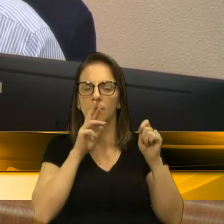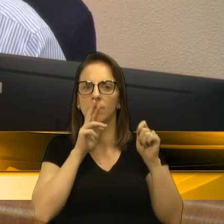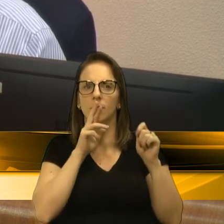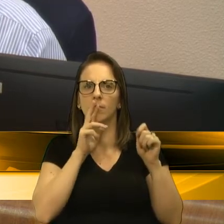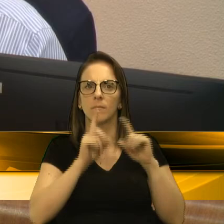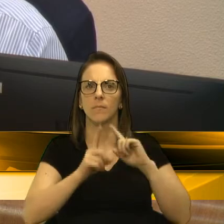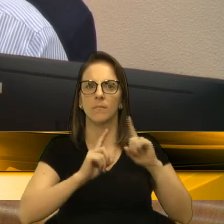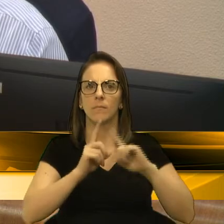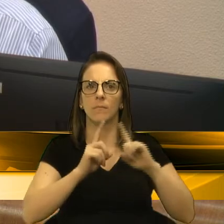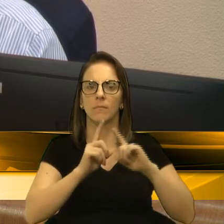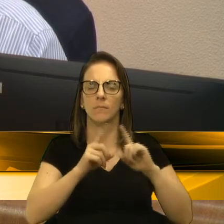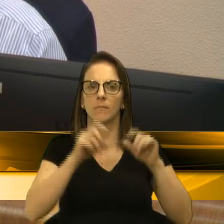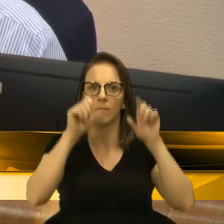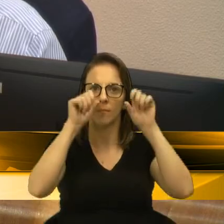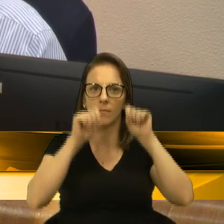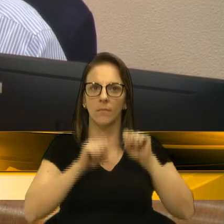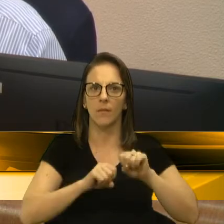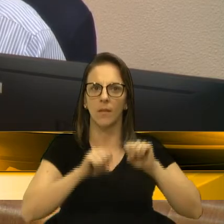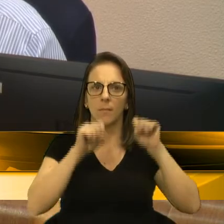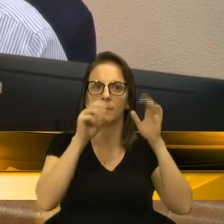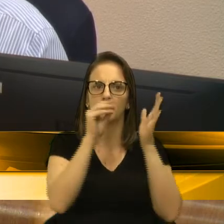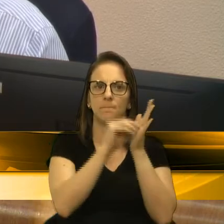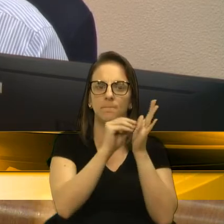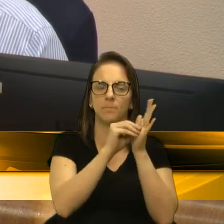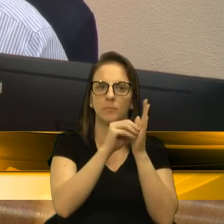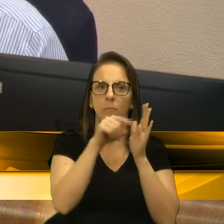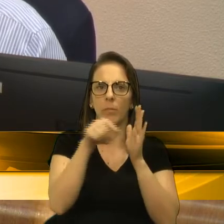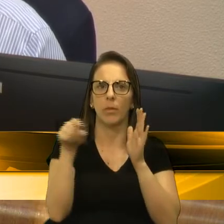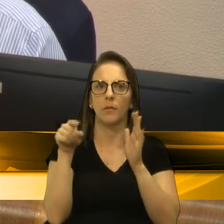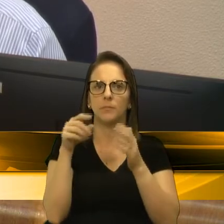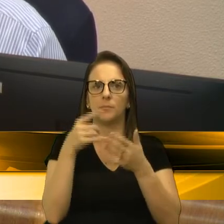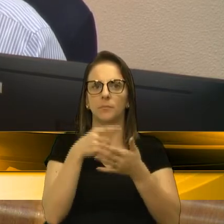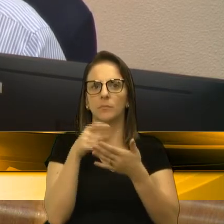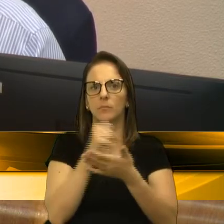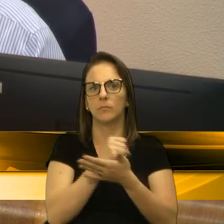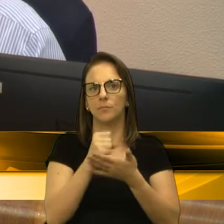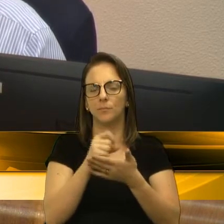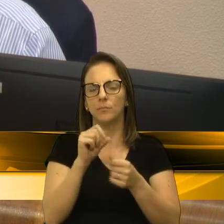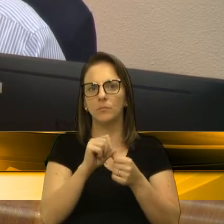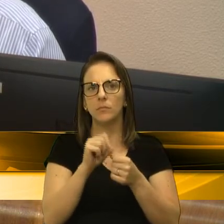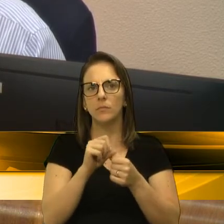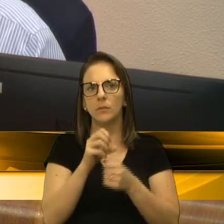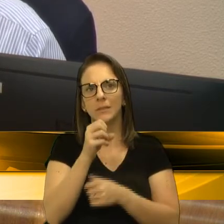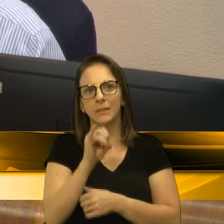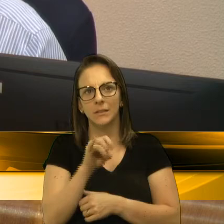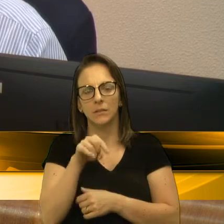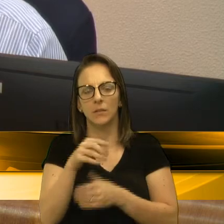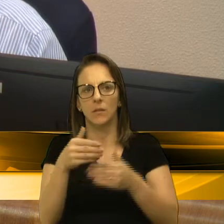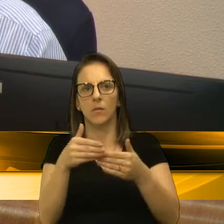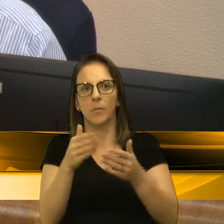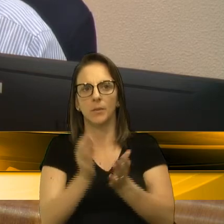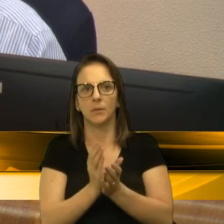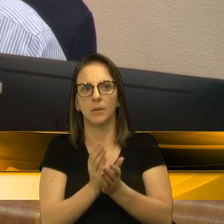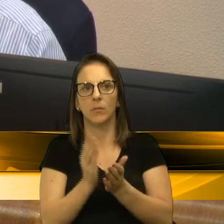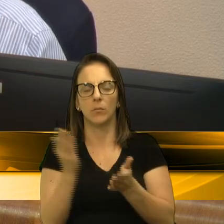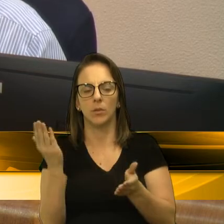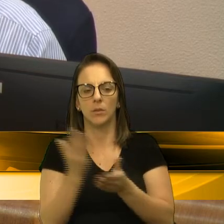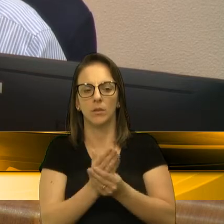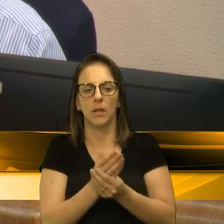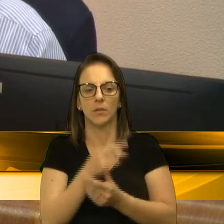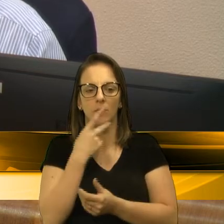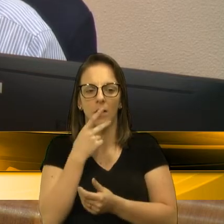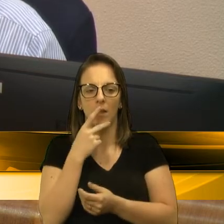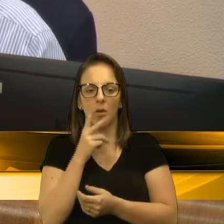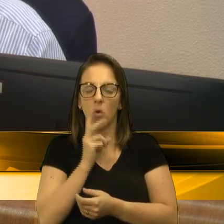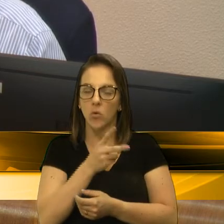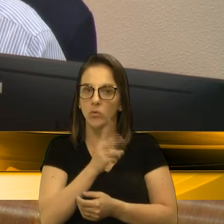fizeram necessários para a elucidação dos fatos. Acaso a comissão processante opine pelo prosseguimento da denúncia quanto da